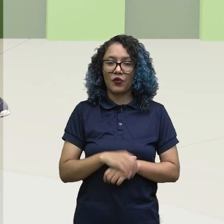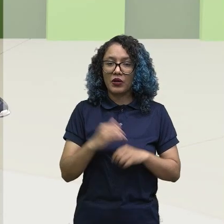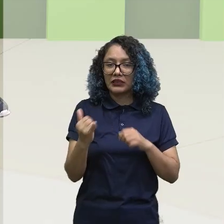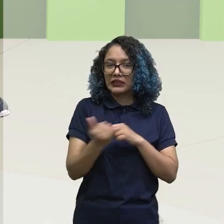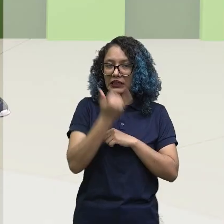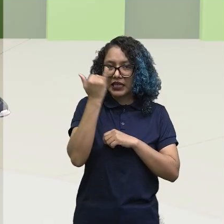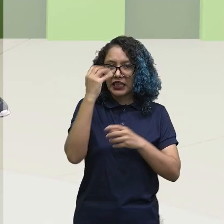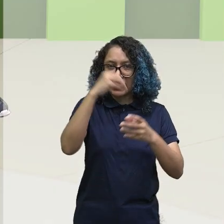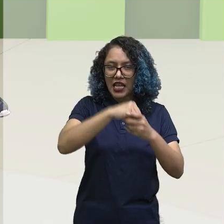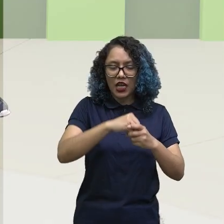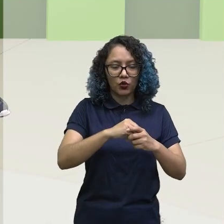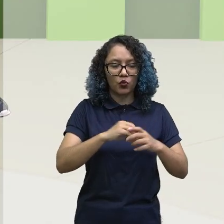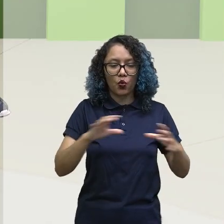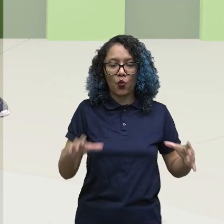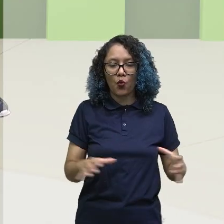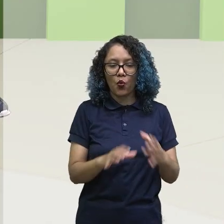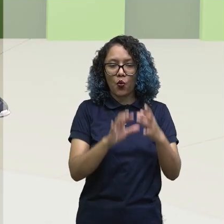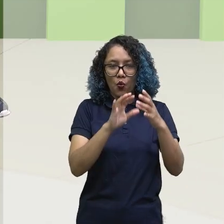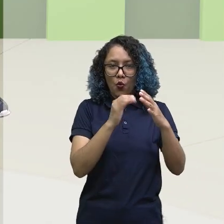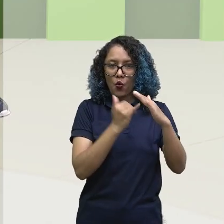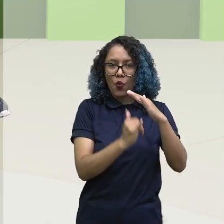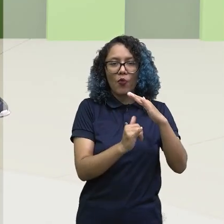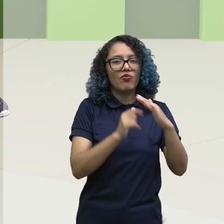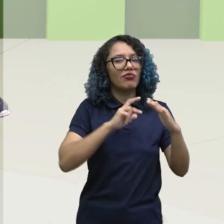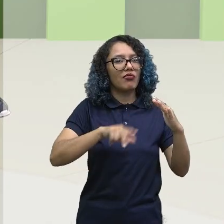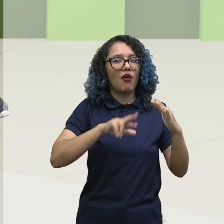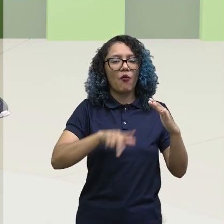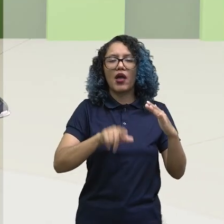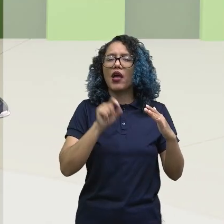usina nuclear. É apenas um